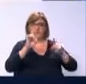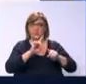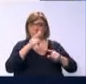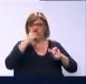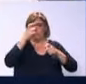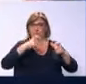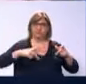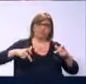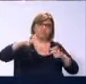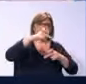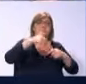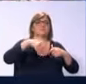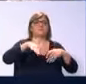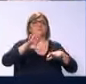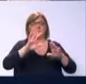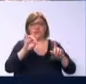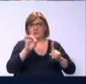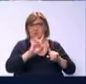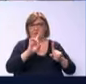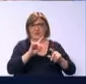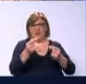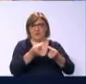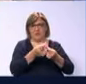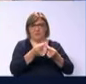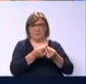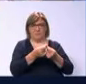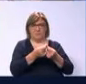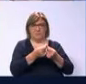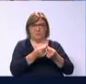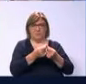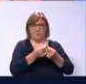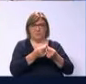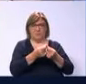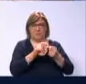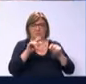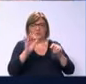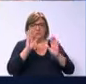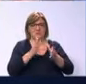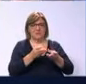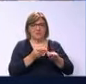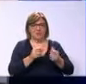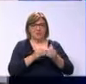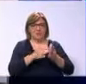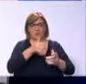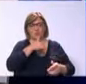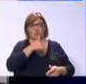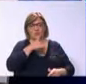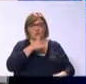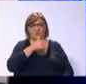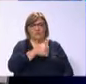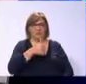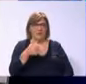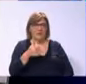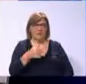povo nós que não é a da muito perto e para que se dissipem de uma vez por todas todas as dúvidas ainda acusações